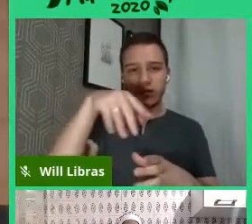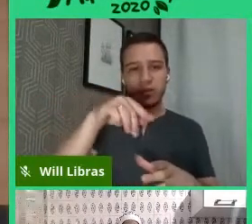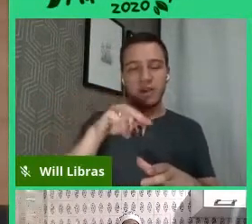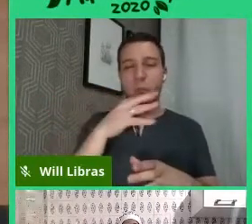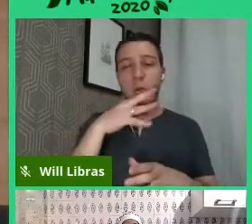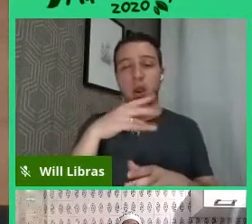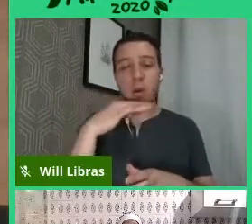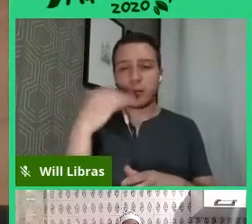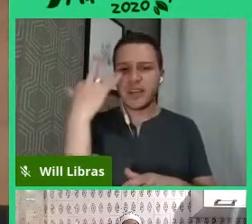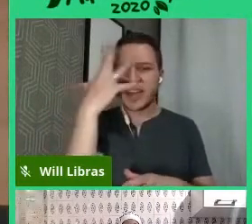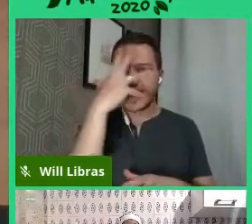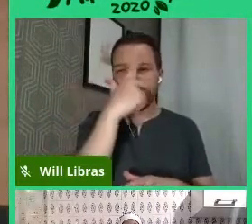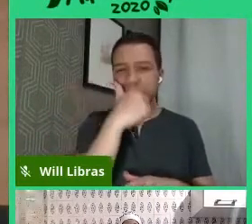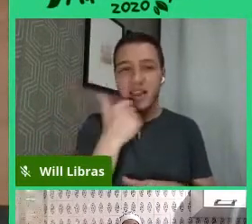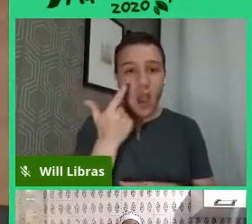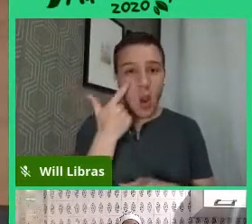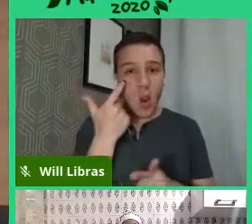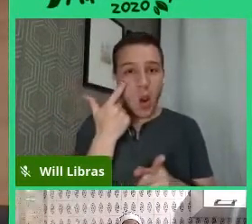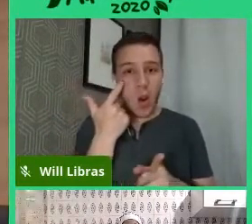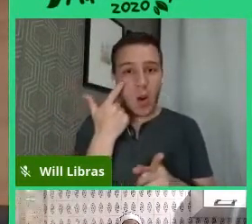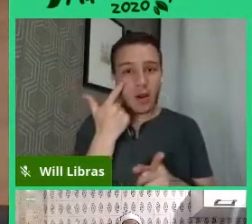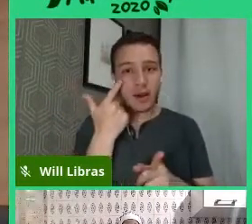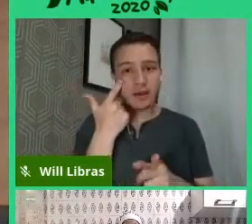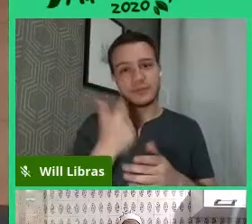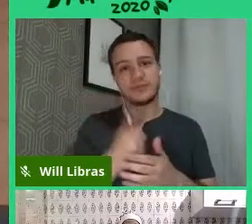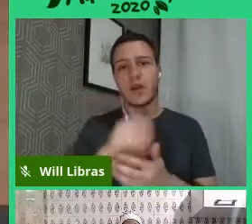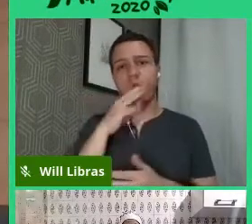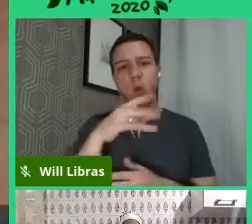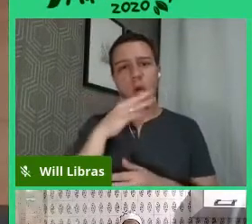ó. Bem colorido.